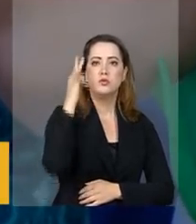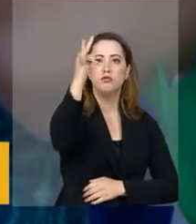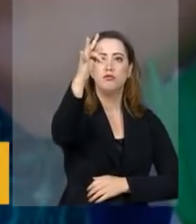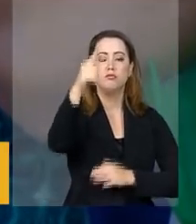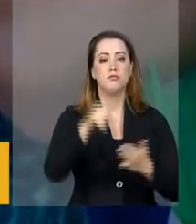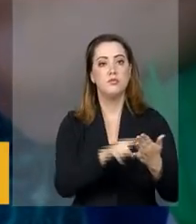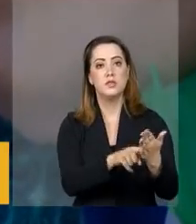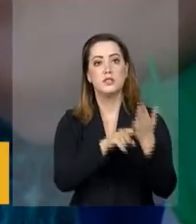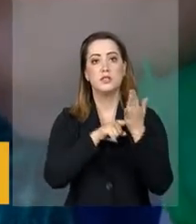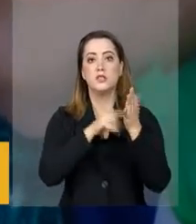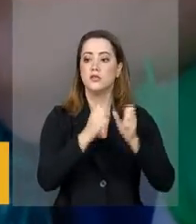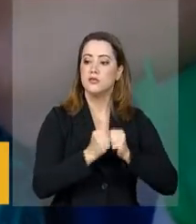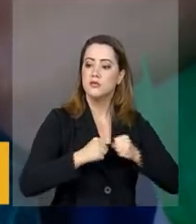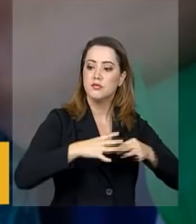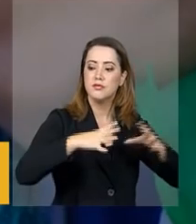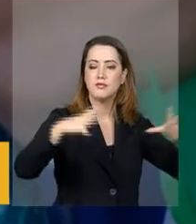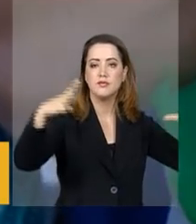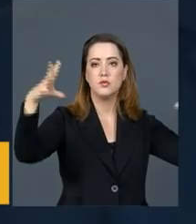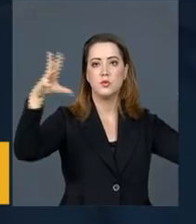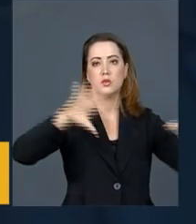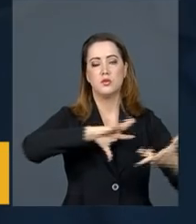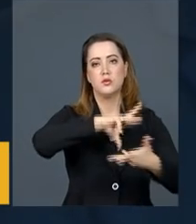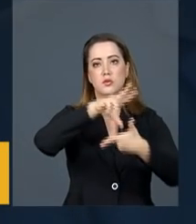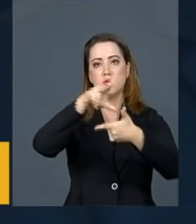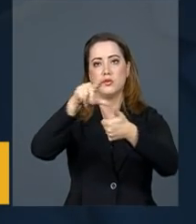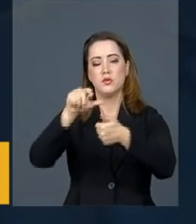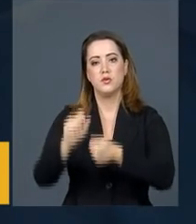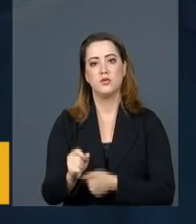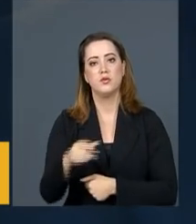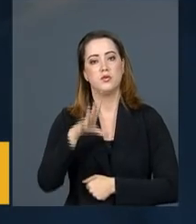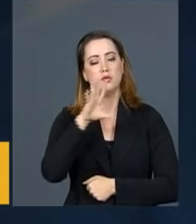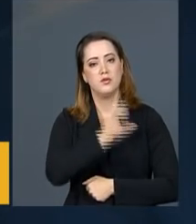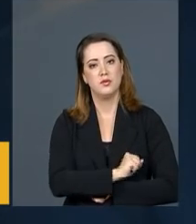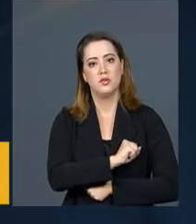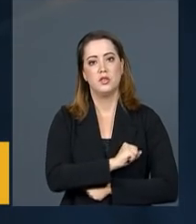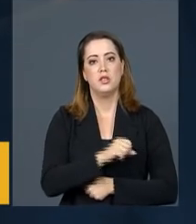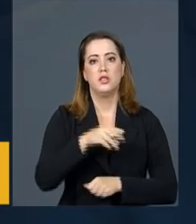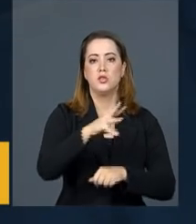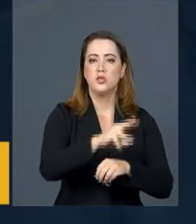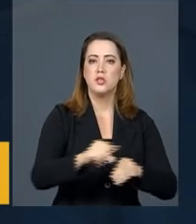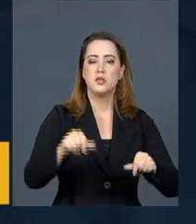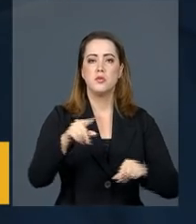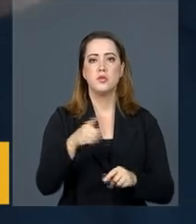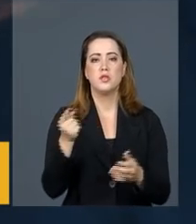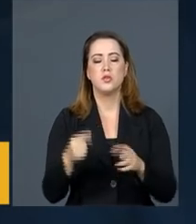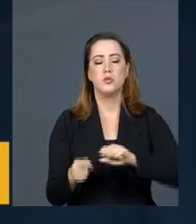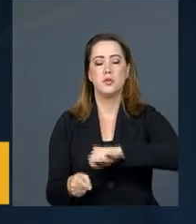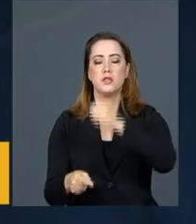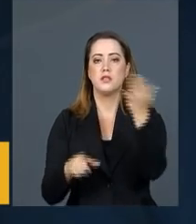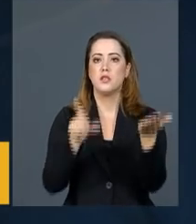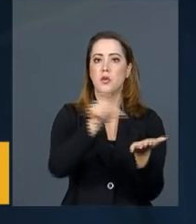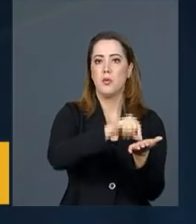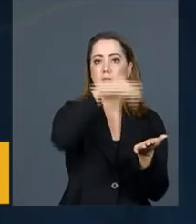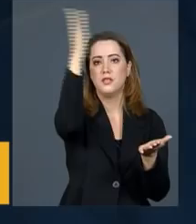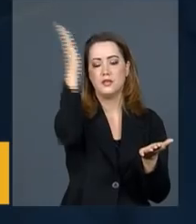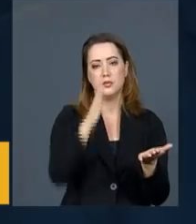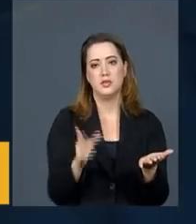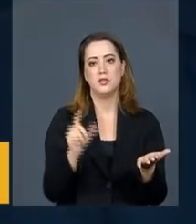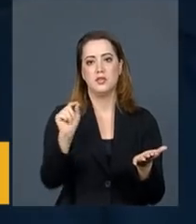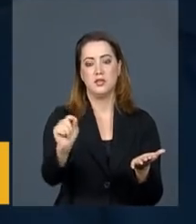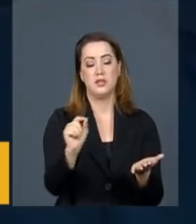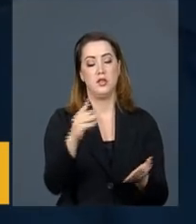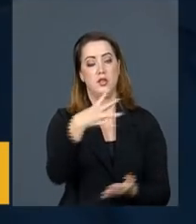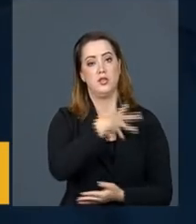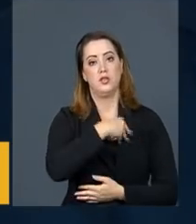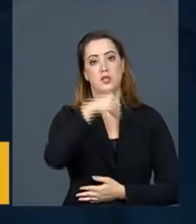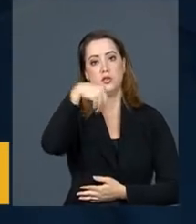futuro espelha essa grandeza. Terra adorada, entre outras mil, és tu Brasil, ó pátria